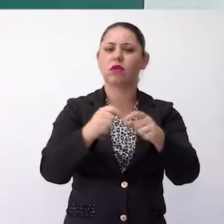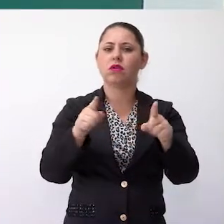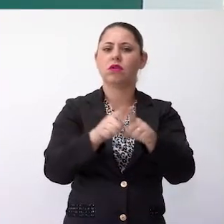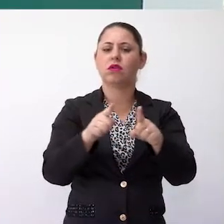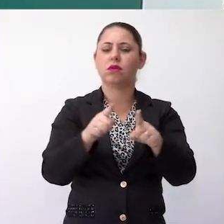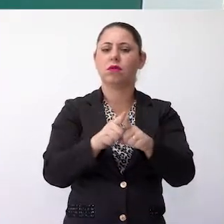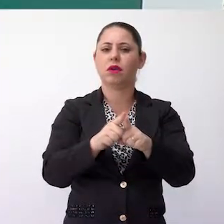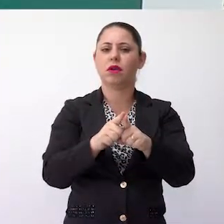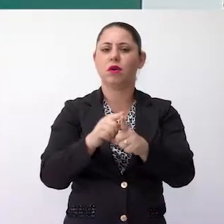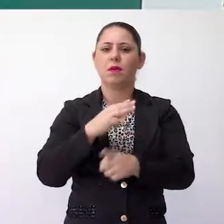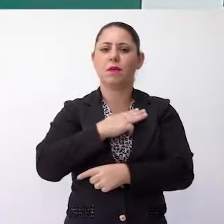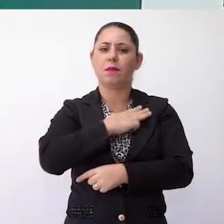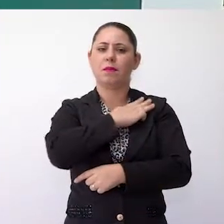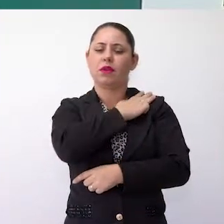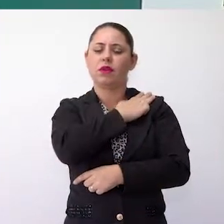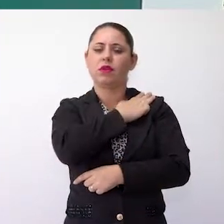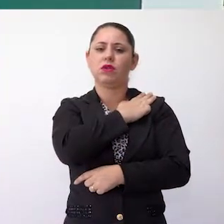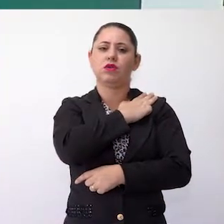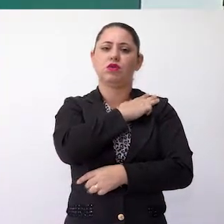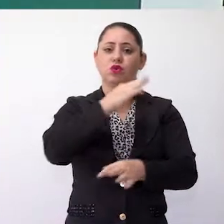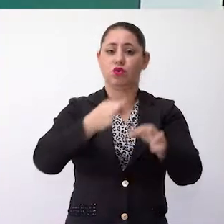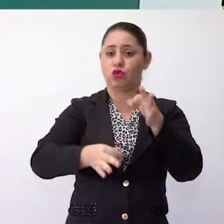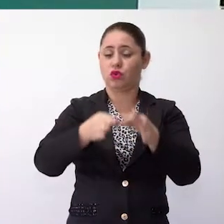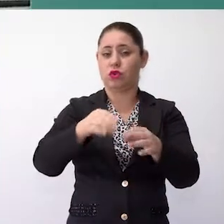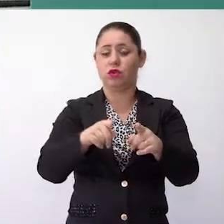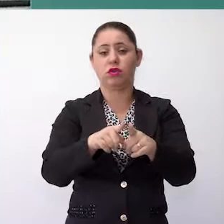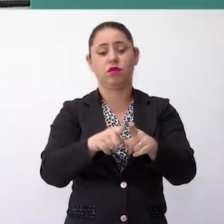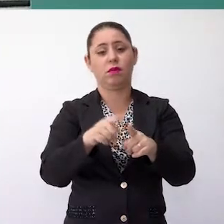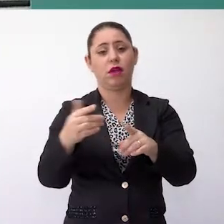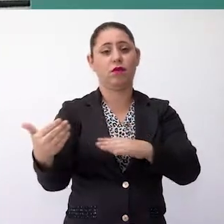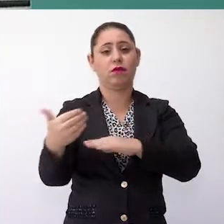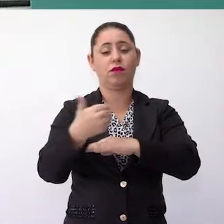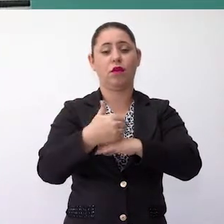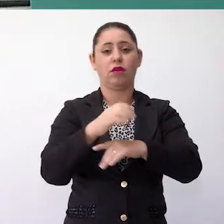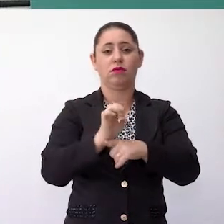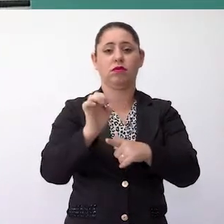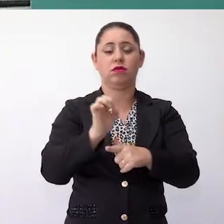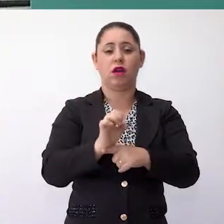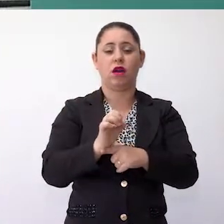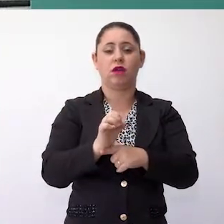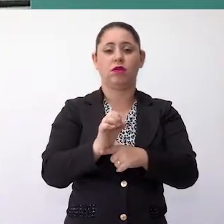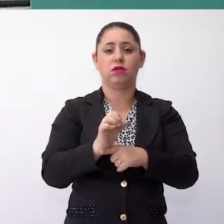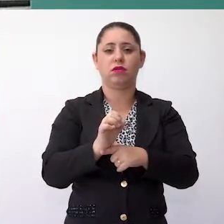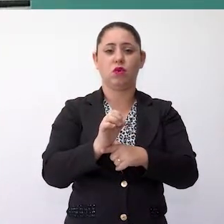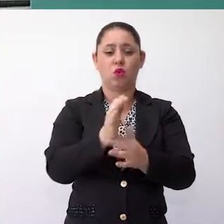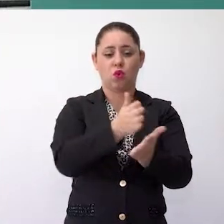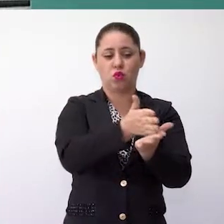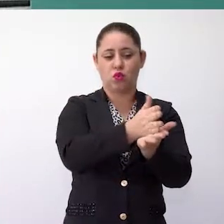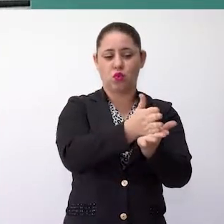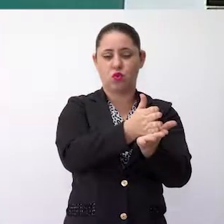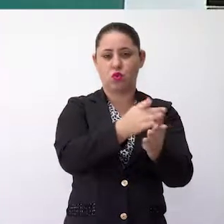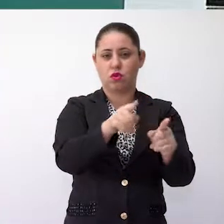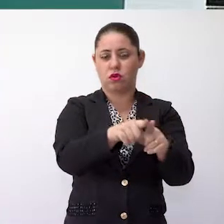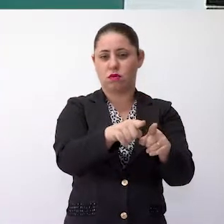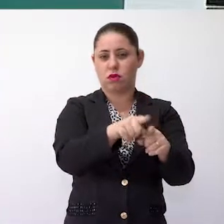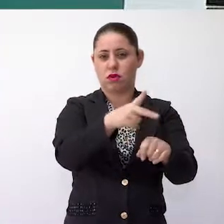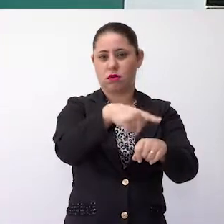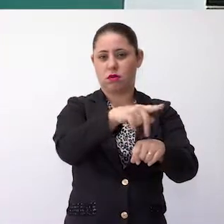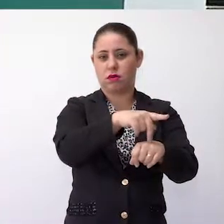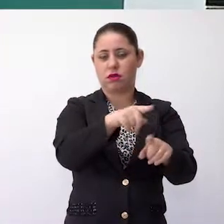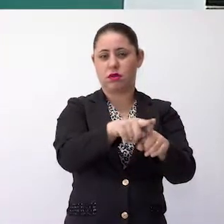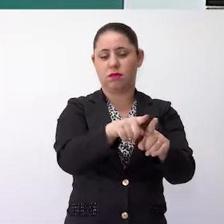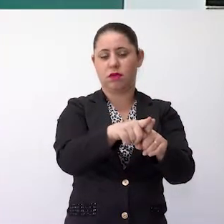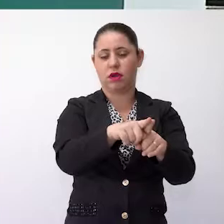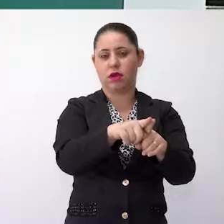ministros de justiça que já estiveram no nosso estado várias vezes, principalmente na região de fronteira, né? E o DOF